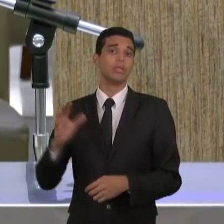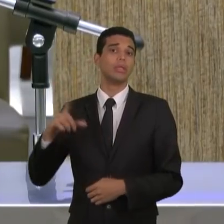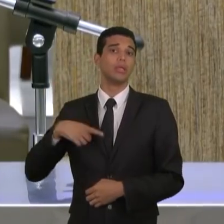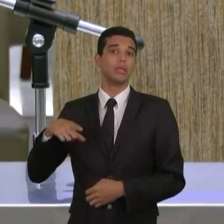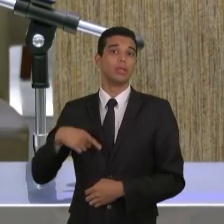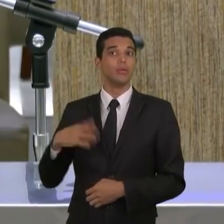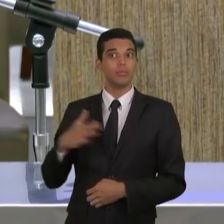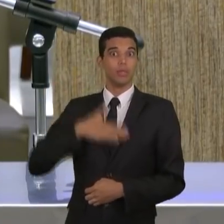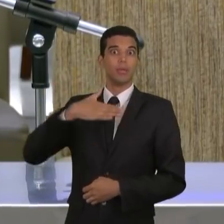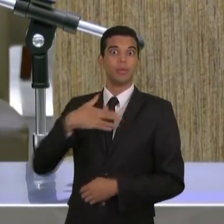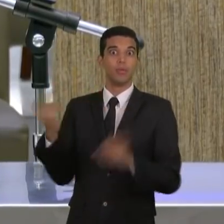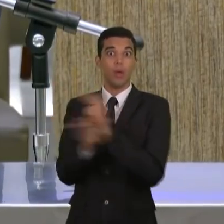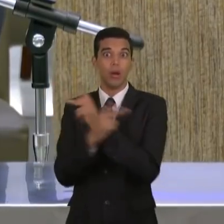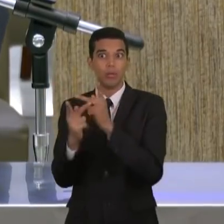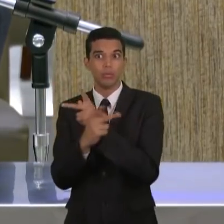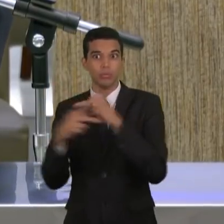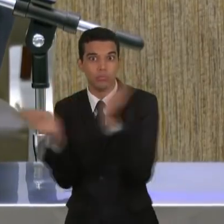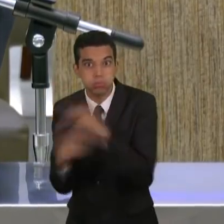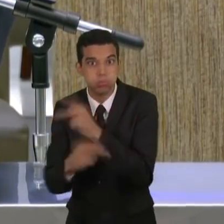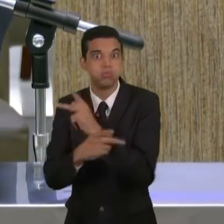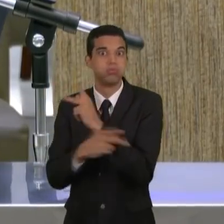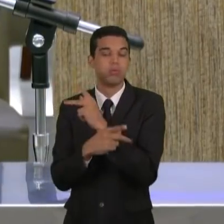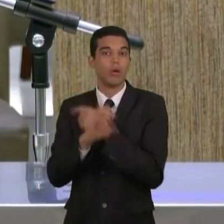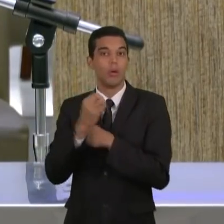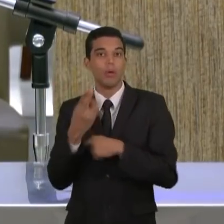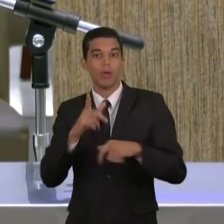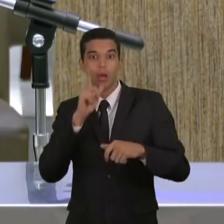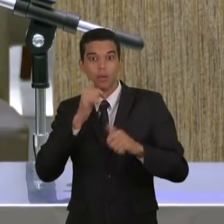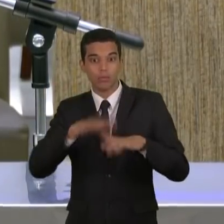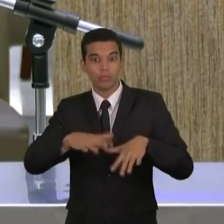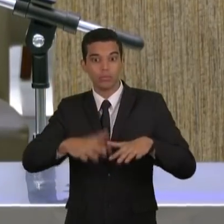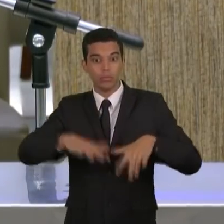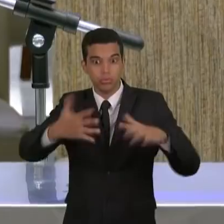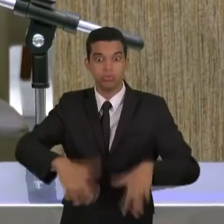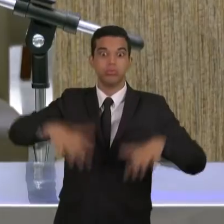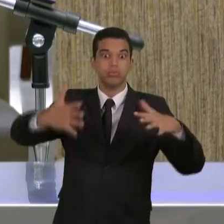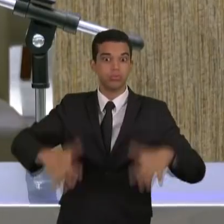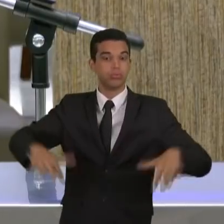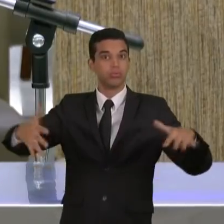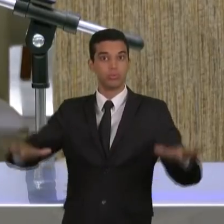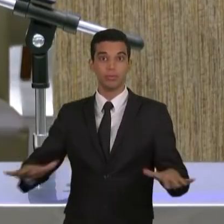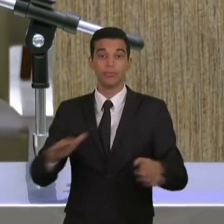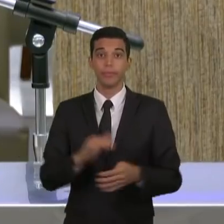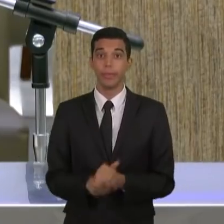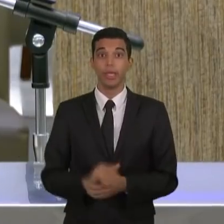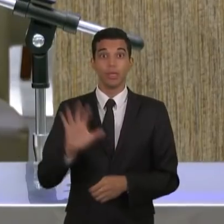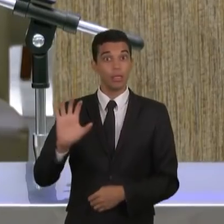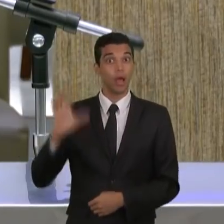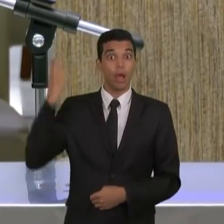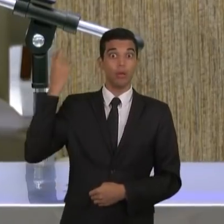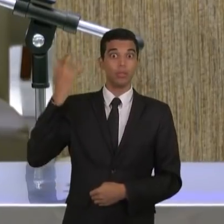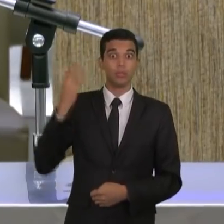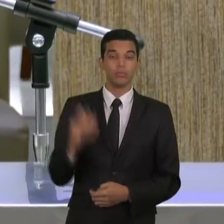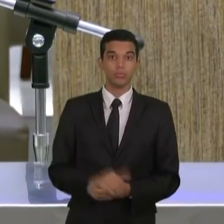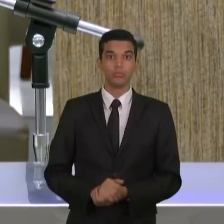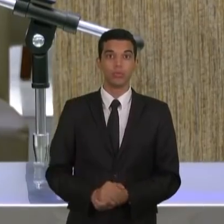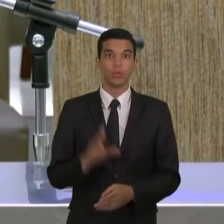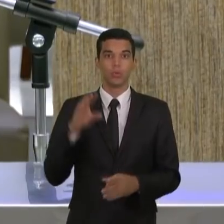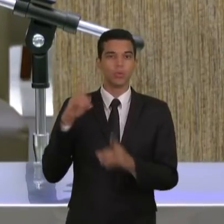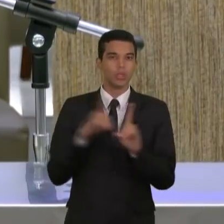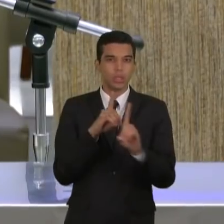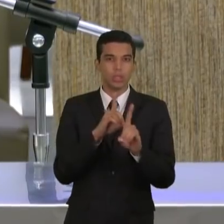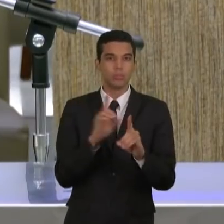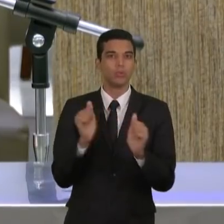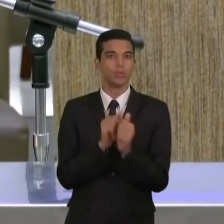forte que não teve Pedro com um anos e anos de experiência para segurar o barco não teve João